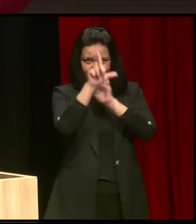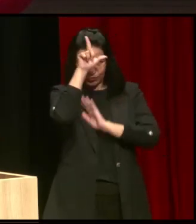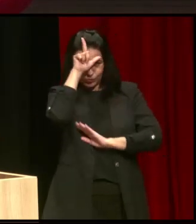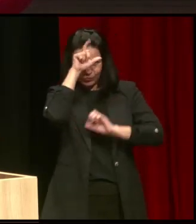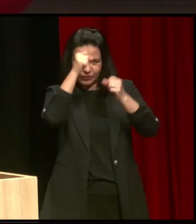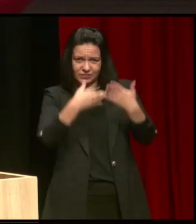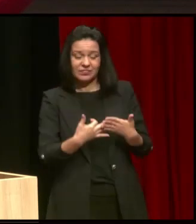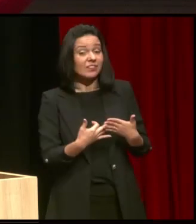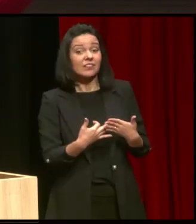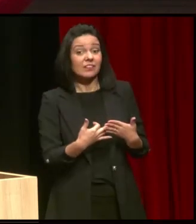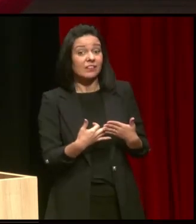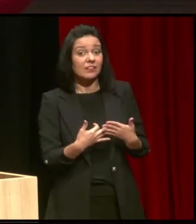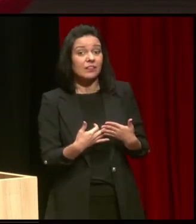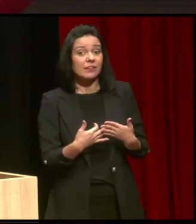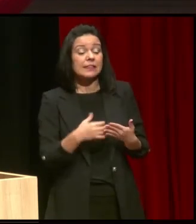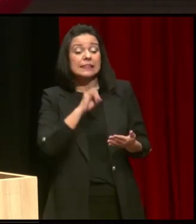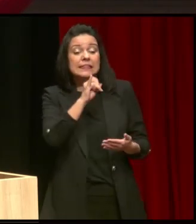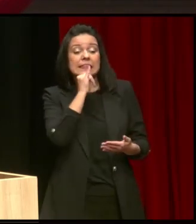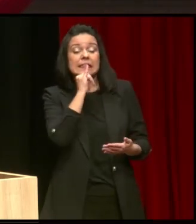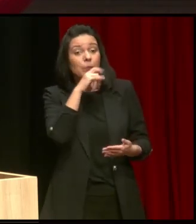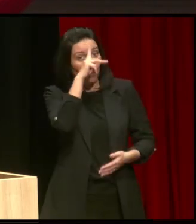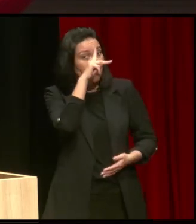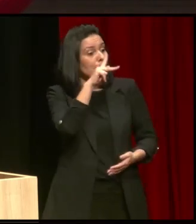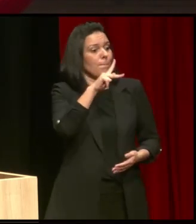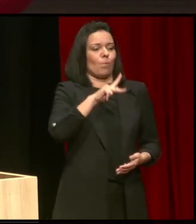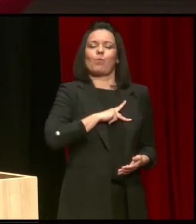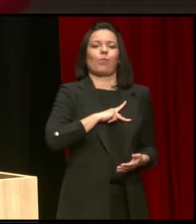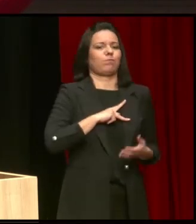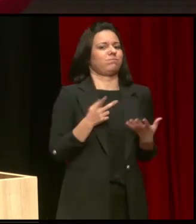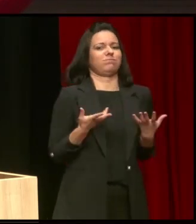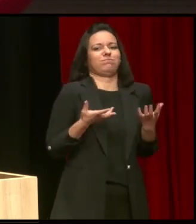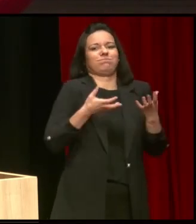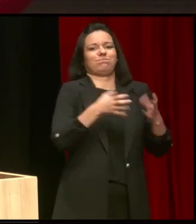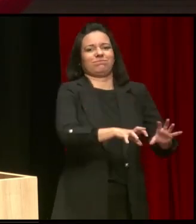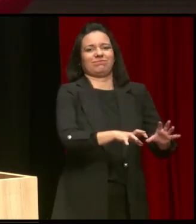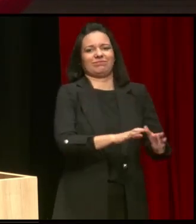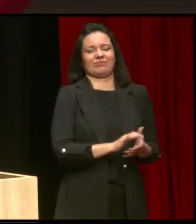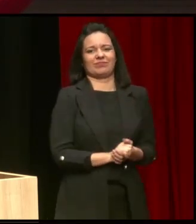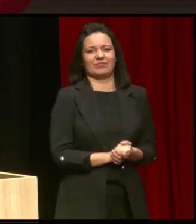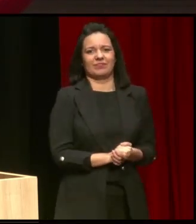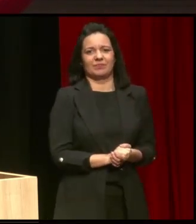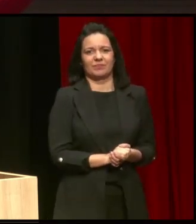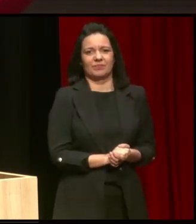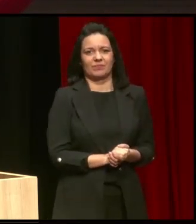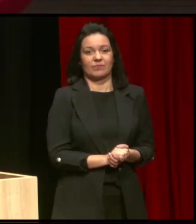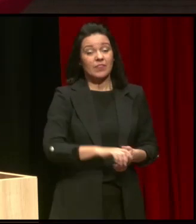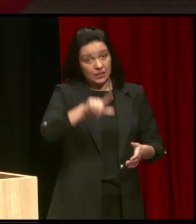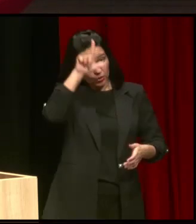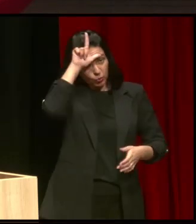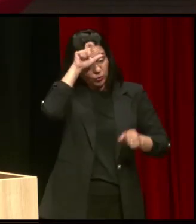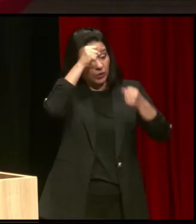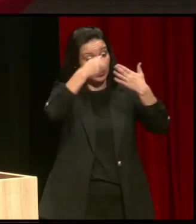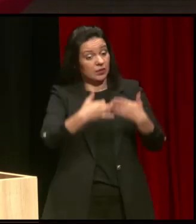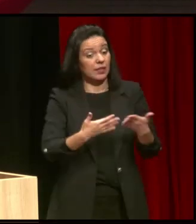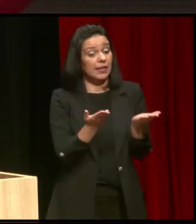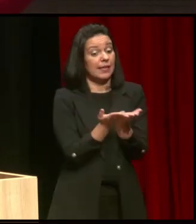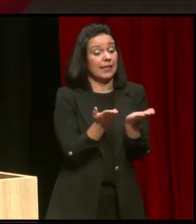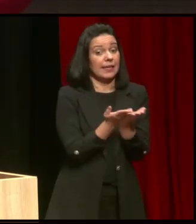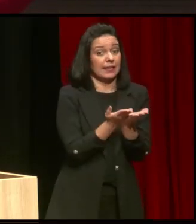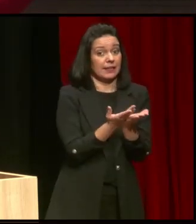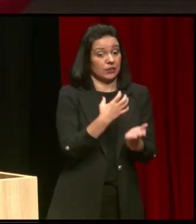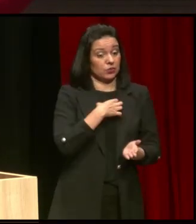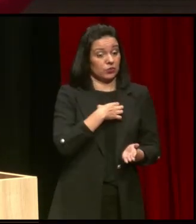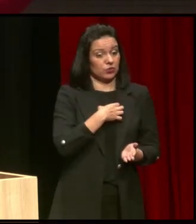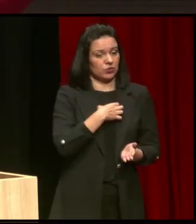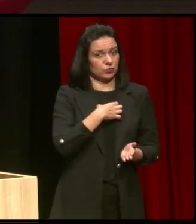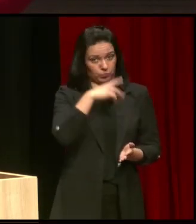de si, é que ele não vive para ele mesmo. E aí Lutero fala assim, o cristão vive fora de si de duas